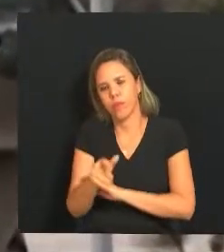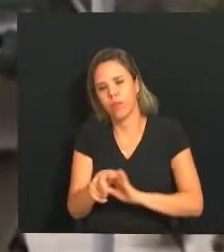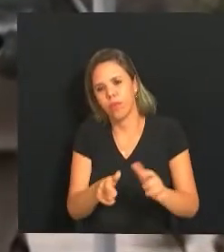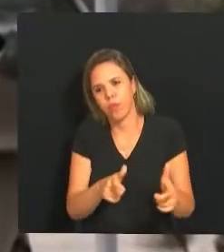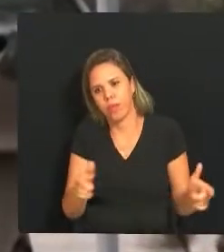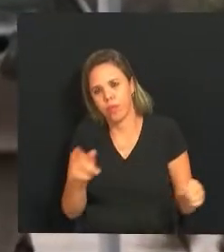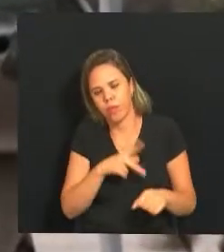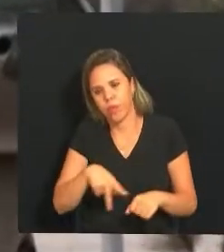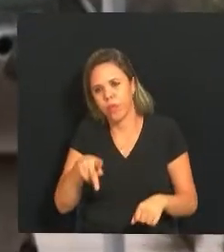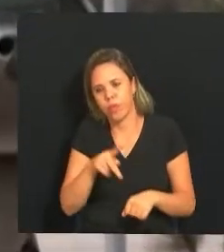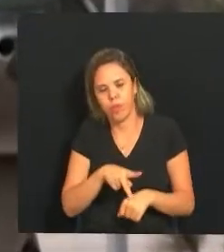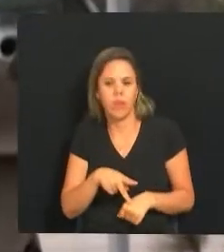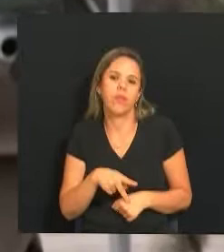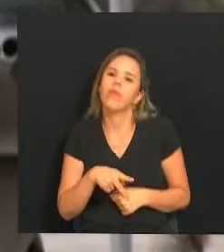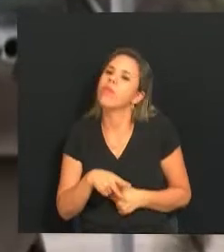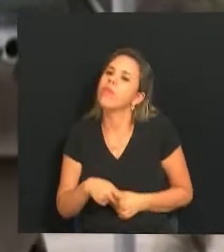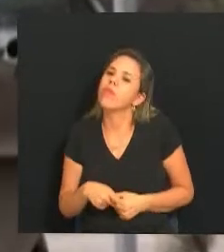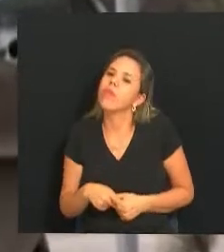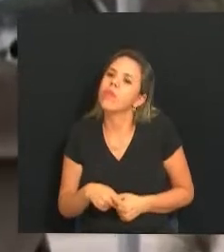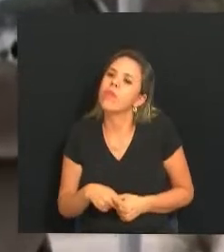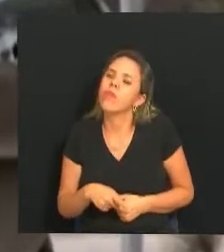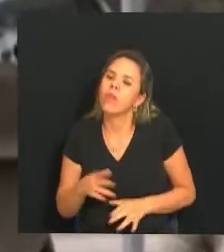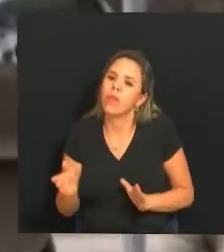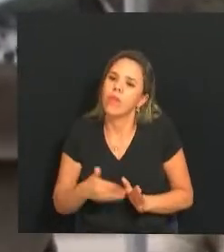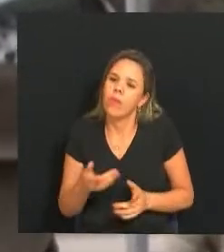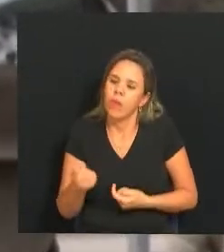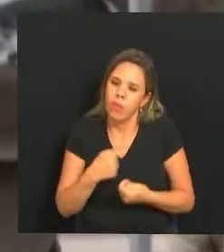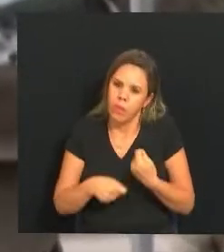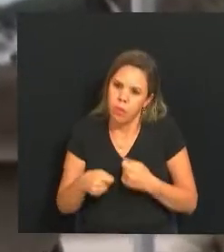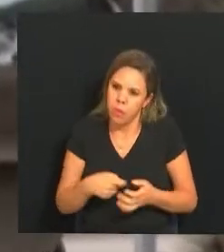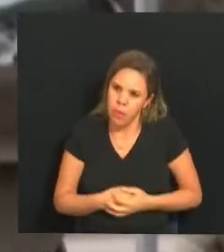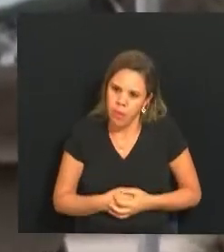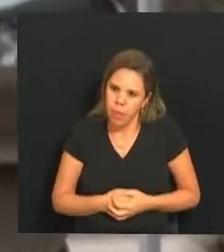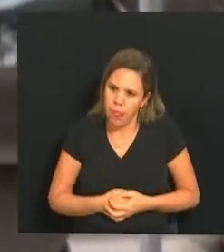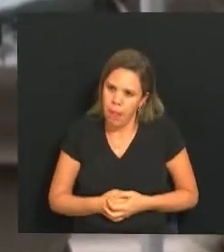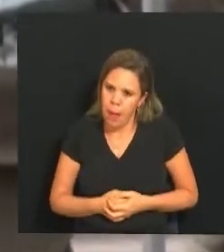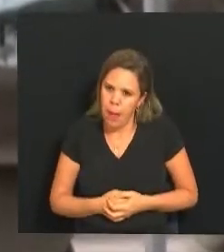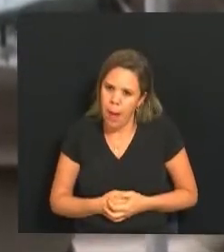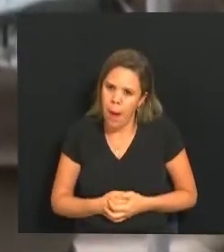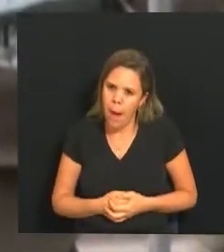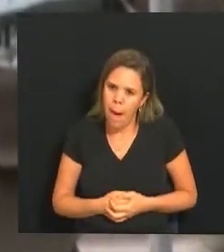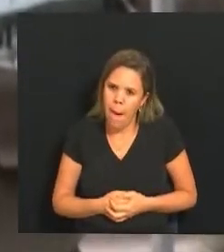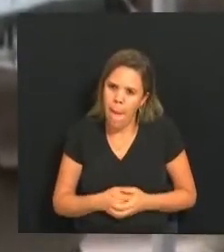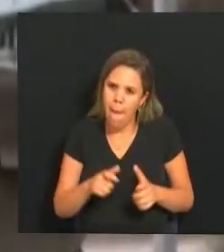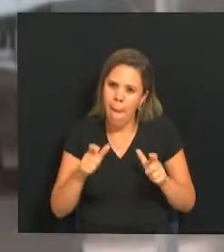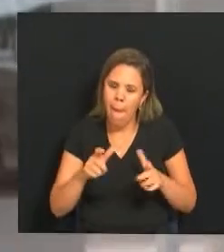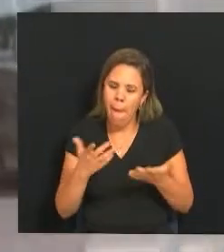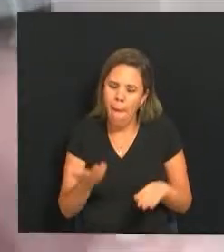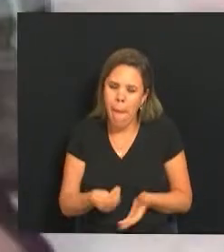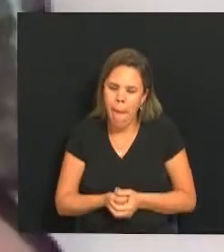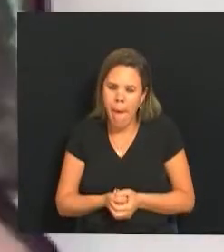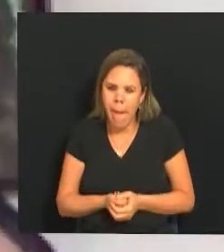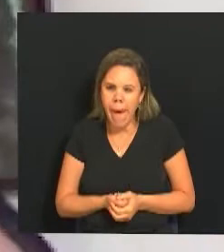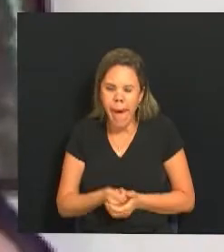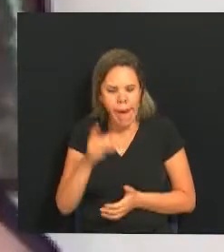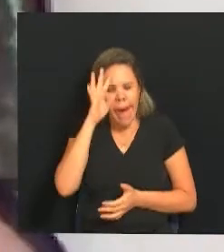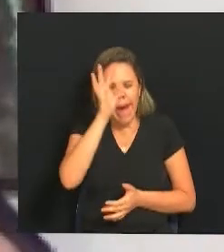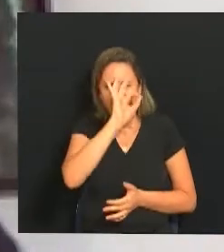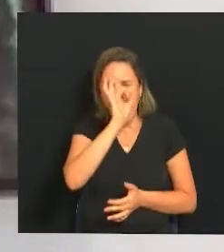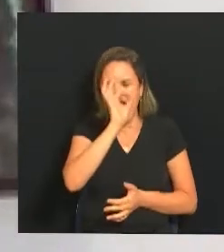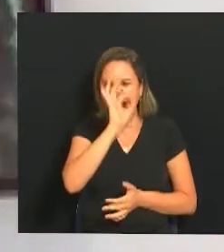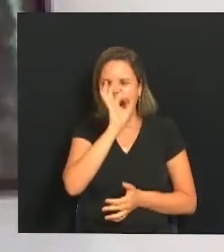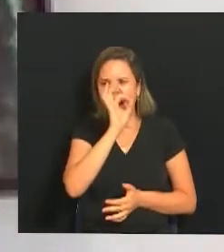países acabam consumindo para uma produção econômica local. Então, a gente não imagina